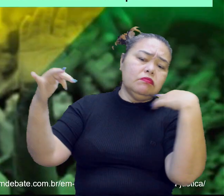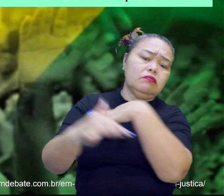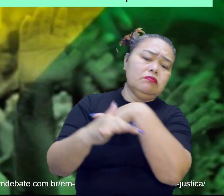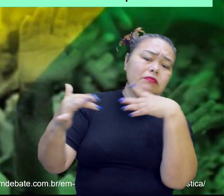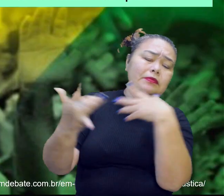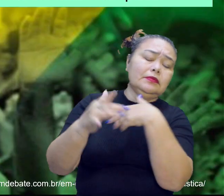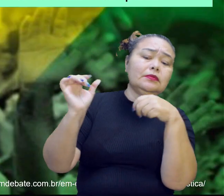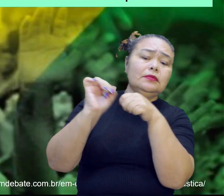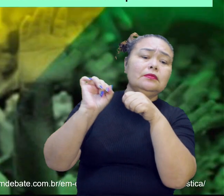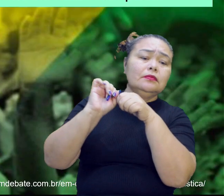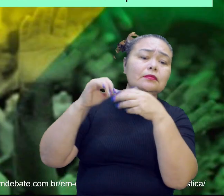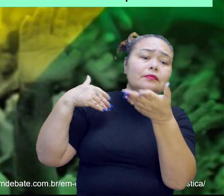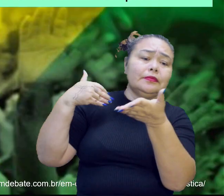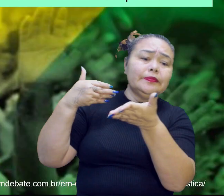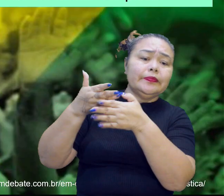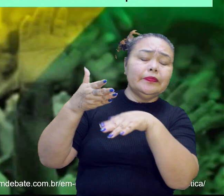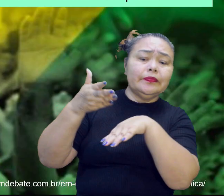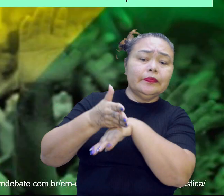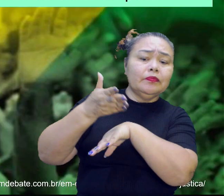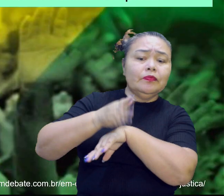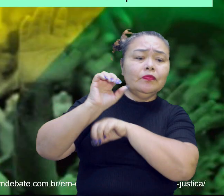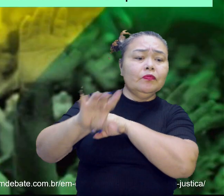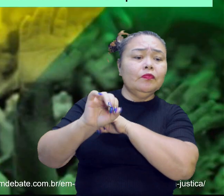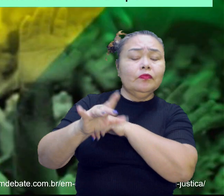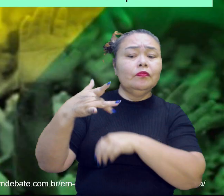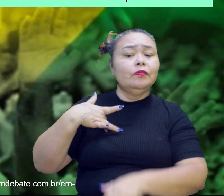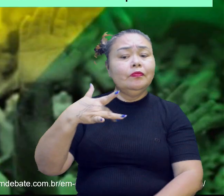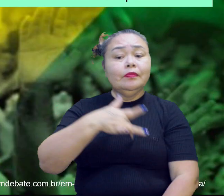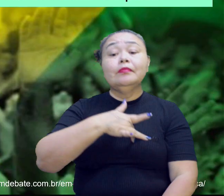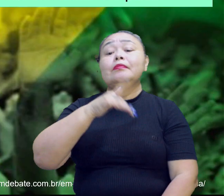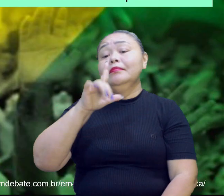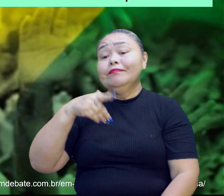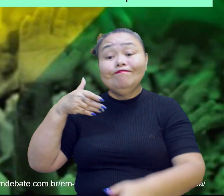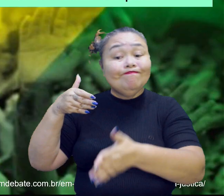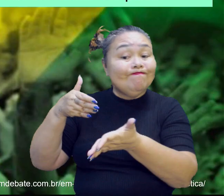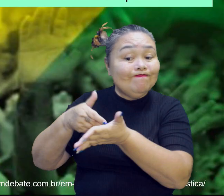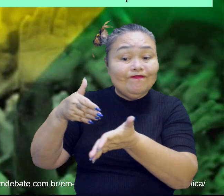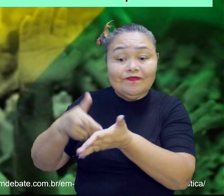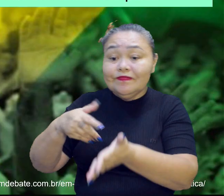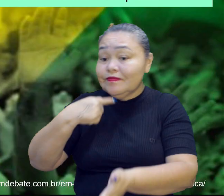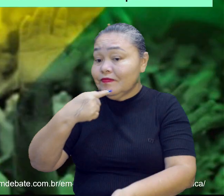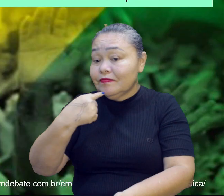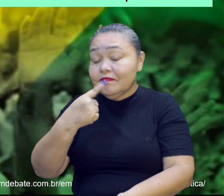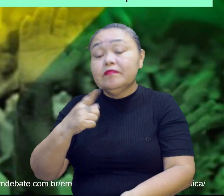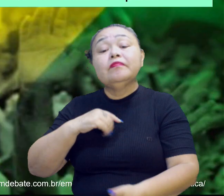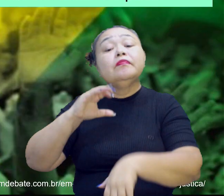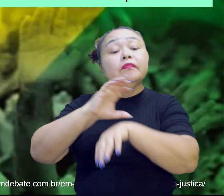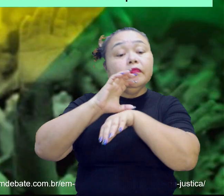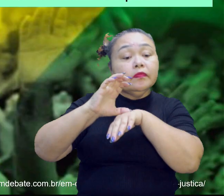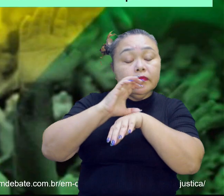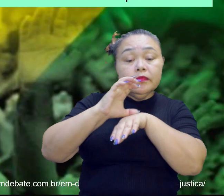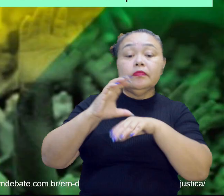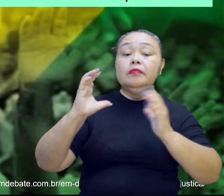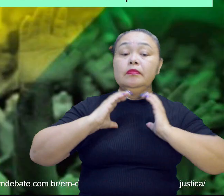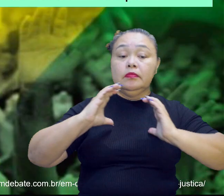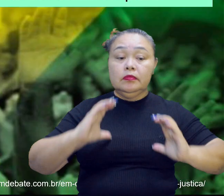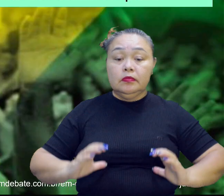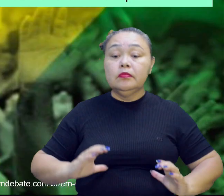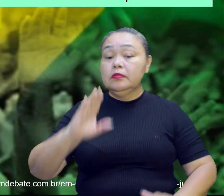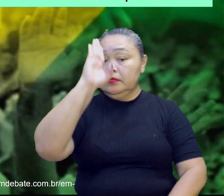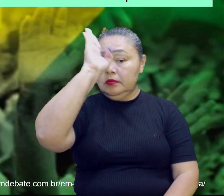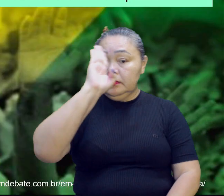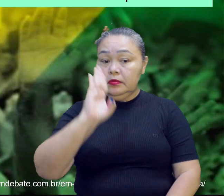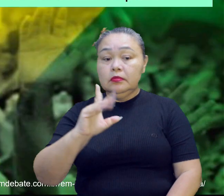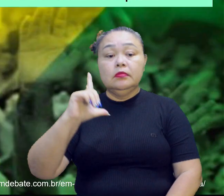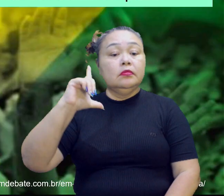e dificuldades de acesso à educação e saúde. Então, mesmo com a Constituição Cidadã, o